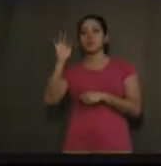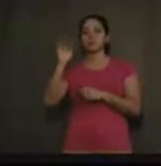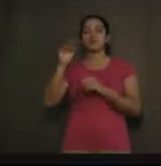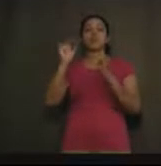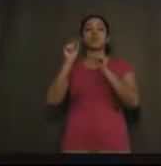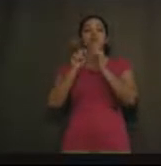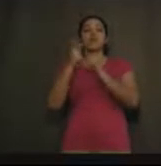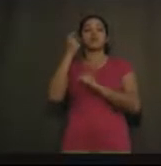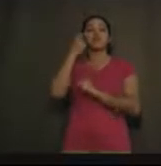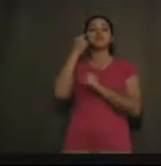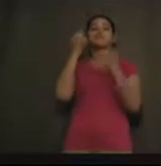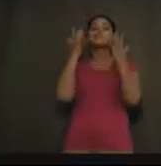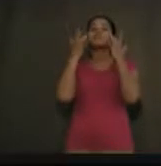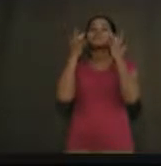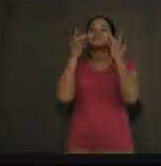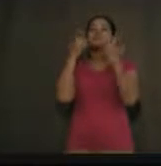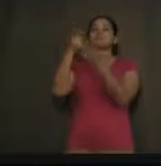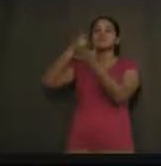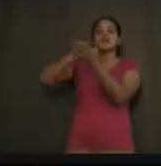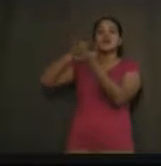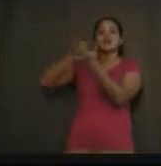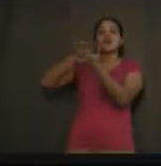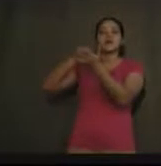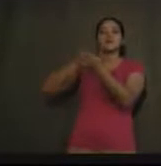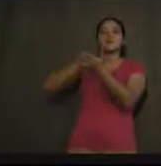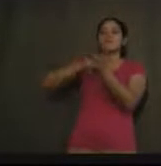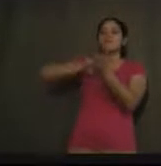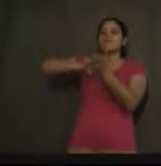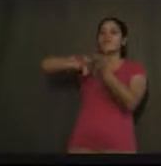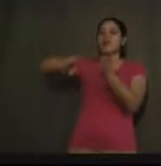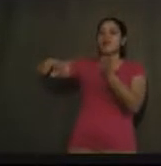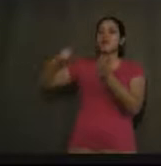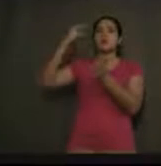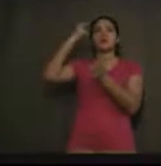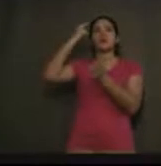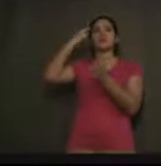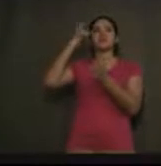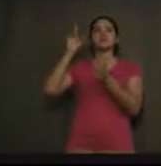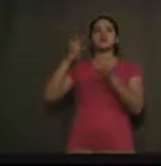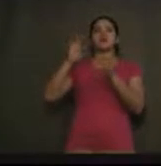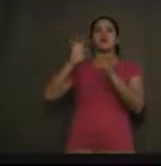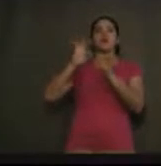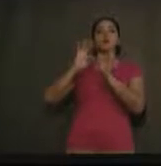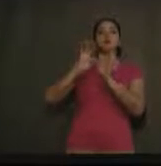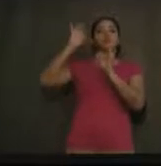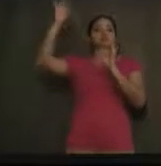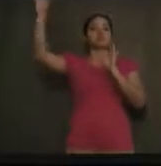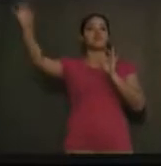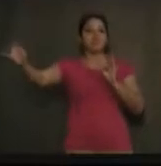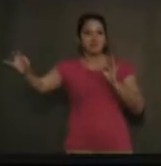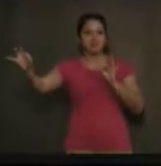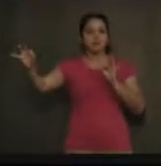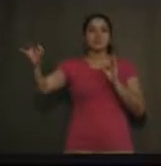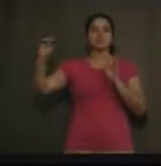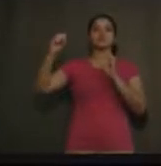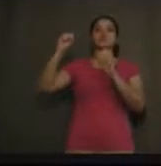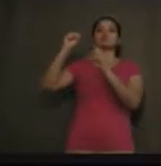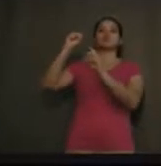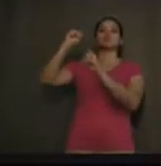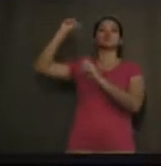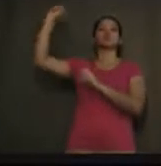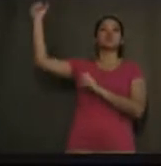longo prazo, milhões e até centenas de milhões de anos, da evolução do sistema